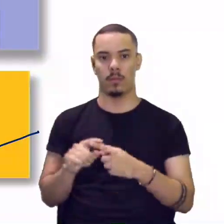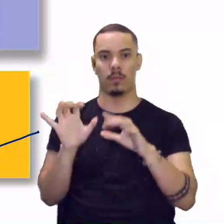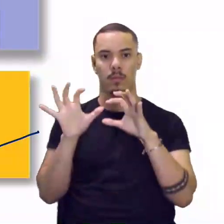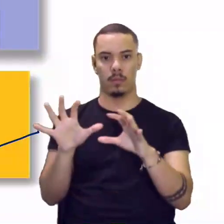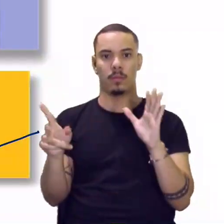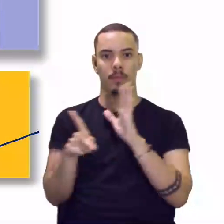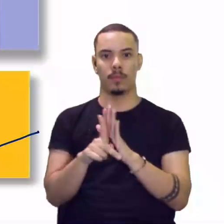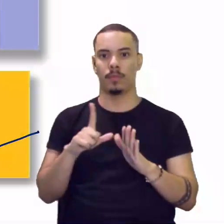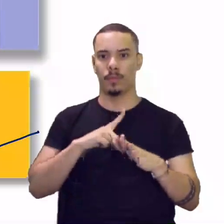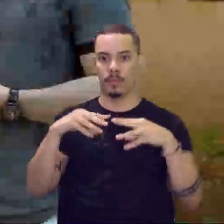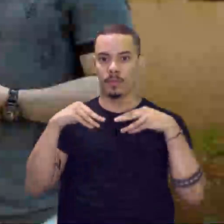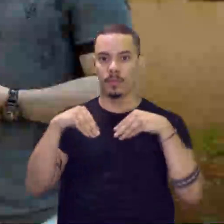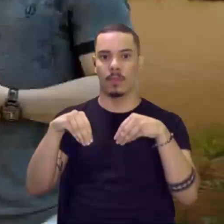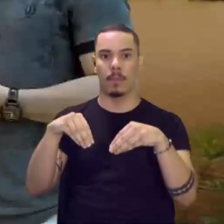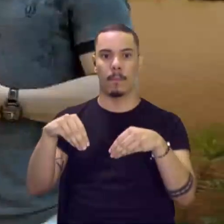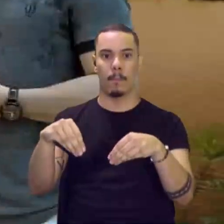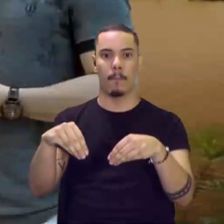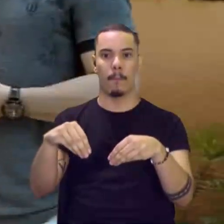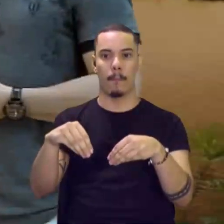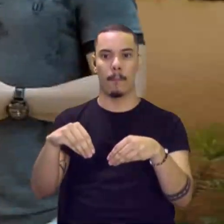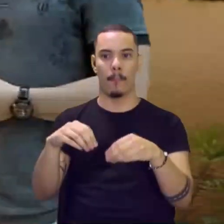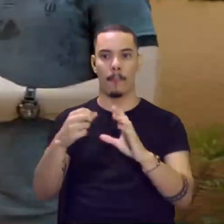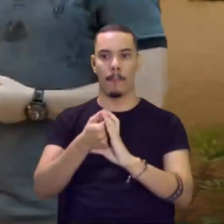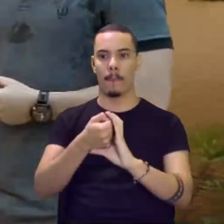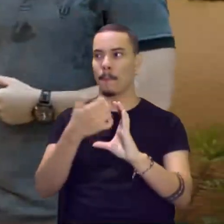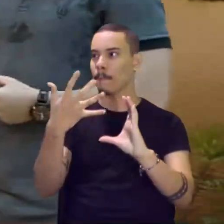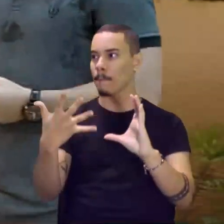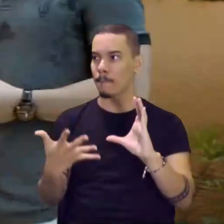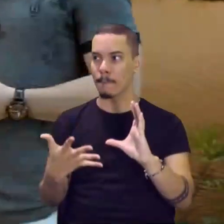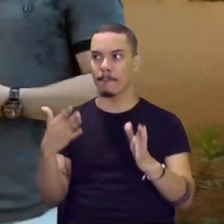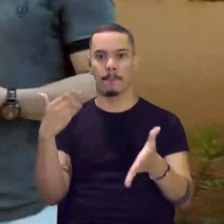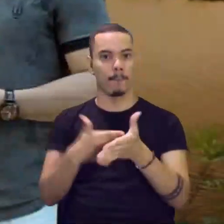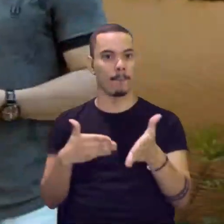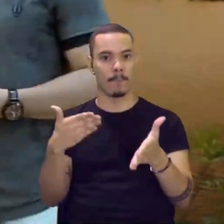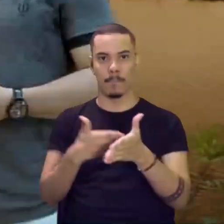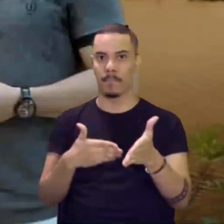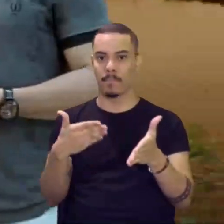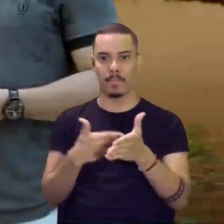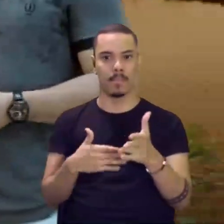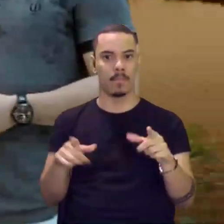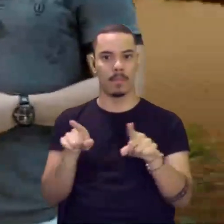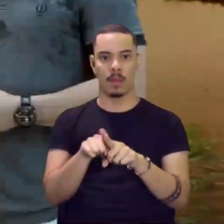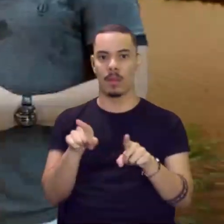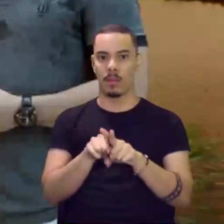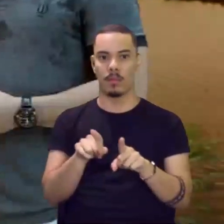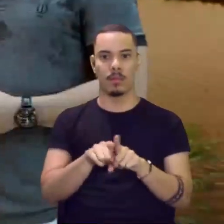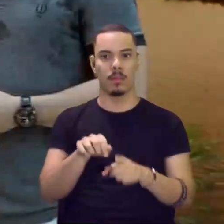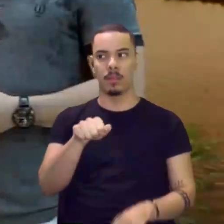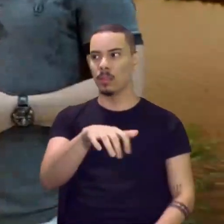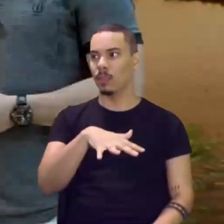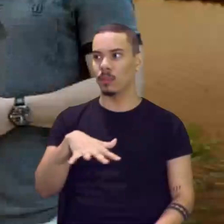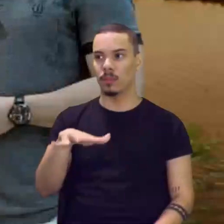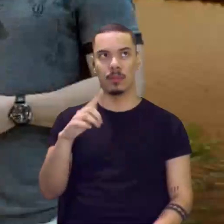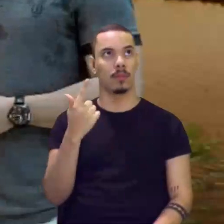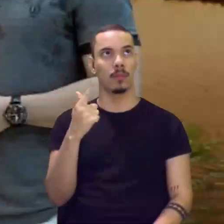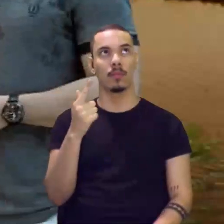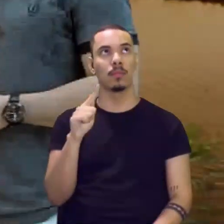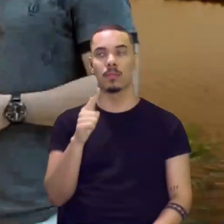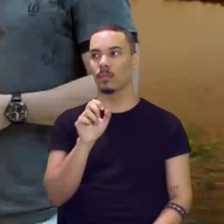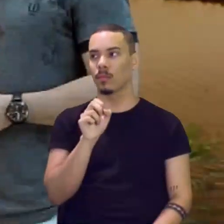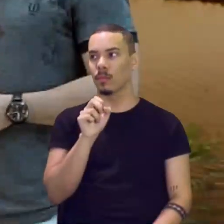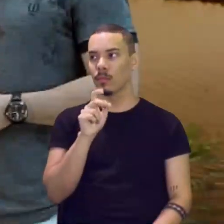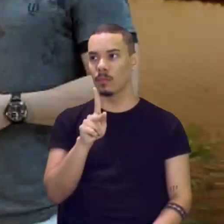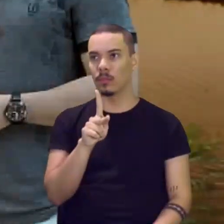de territorializar, caracterizar a limitação de um determinado território, de um espaço geográfico,